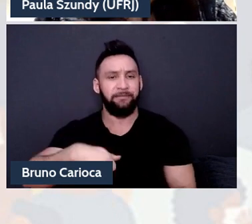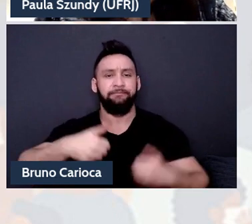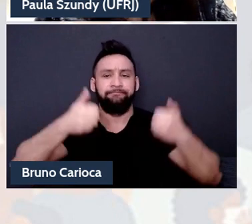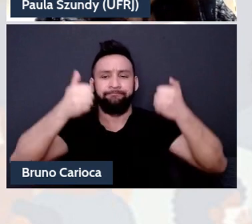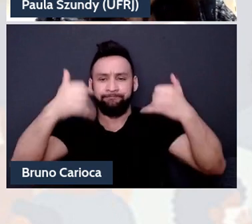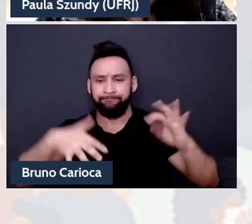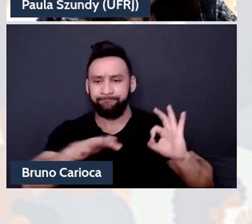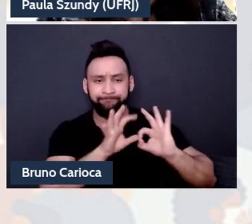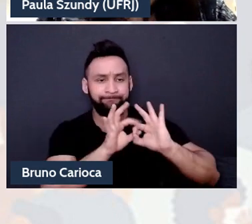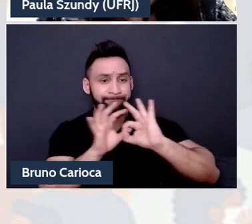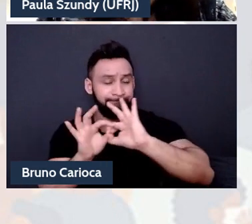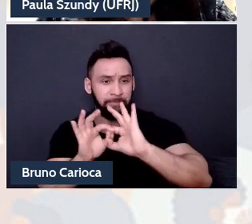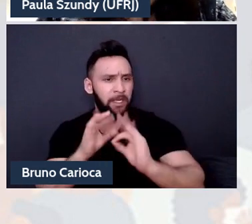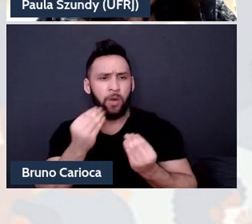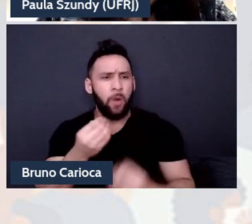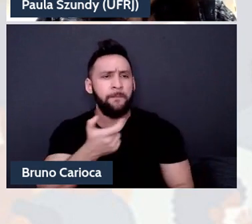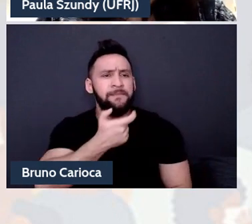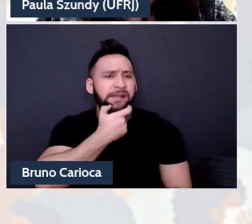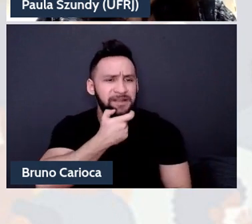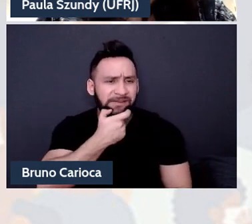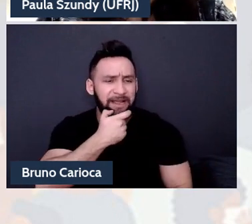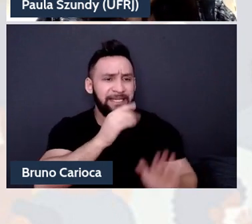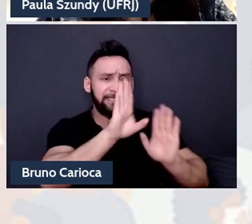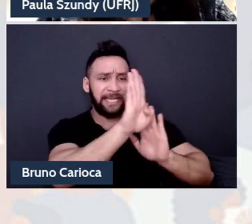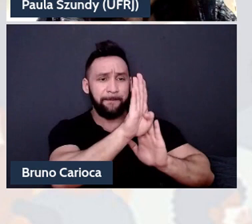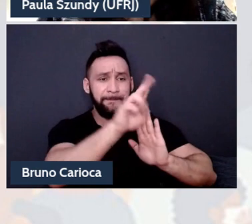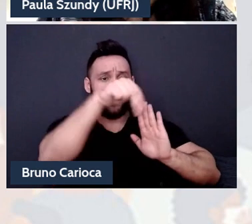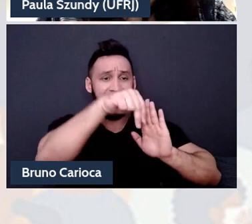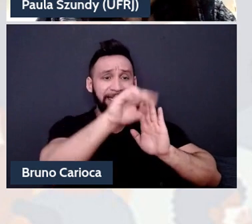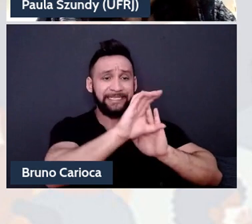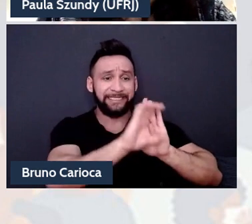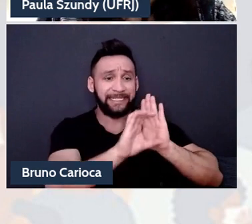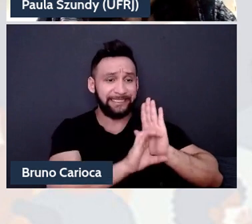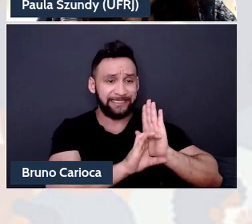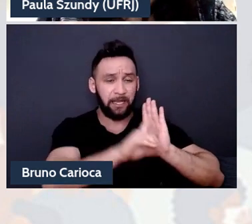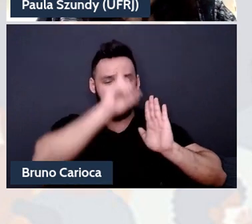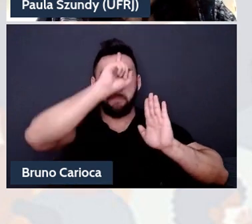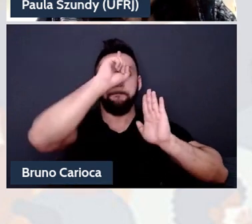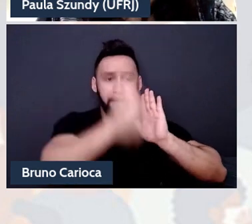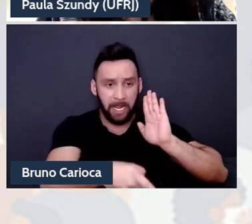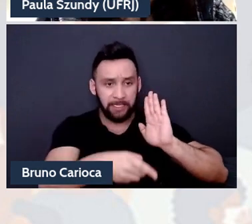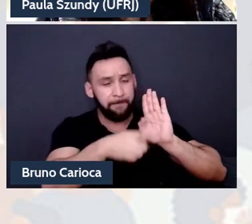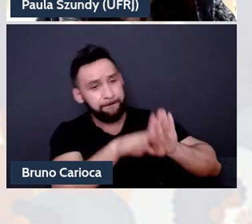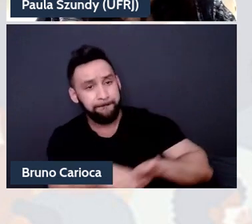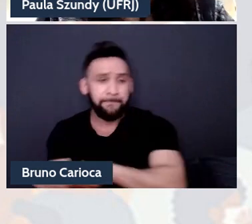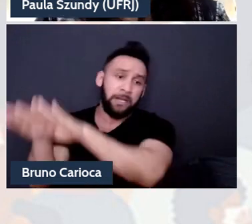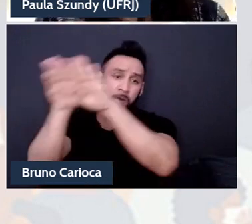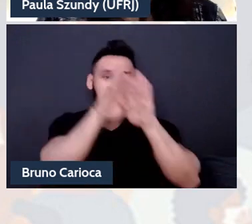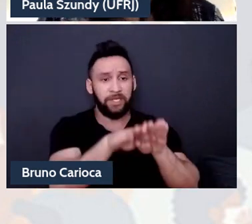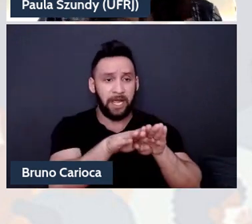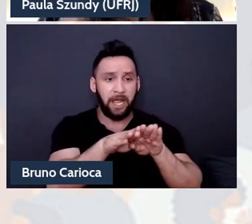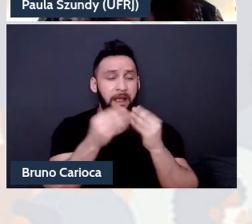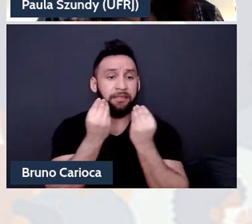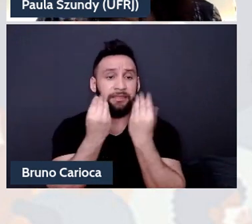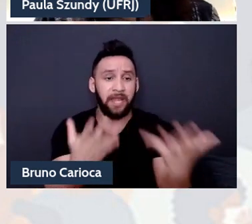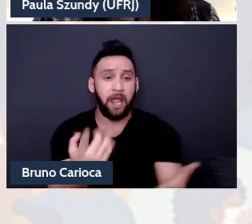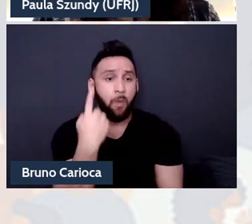do inglês como única língua estrangeira, né, de oferta obrigatório, né? Isso